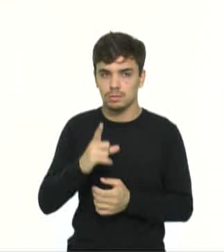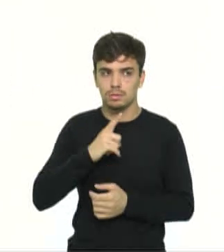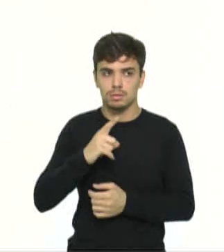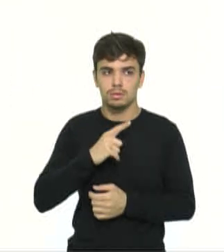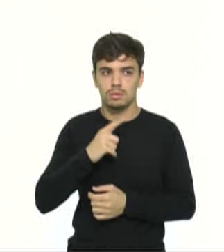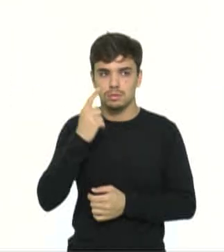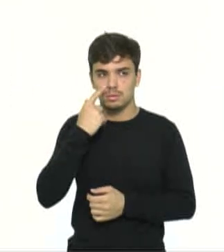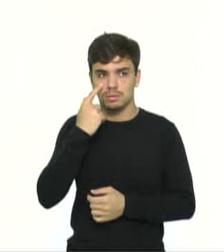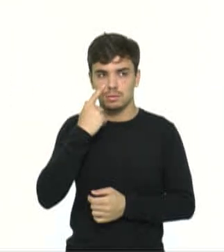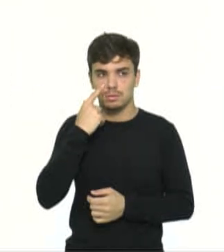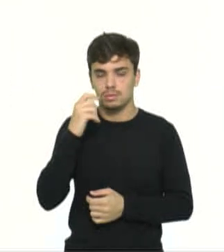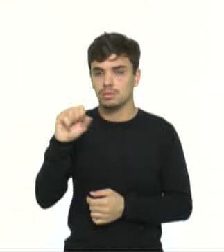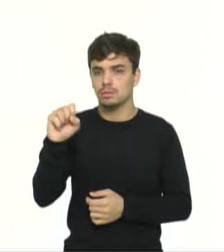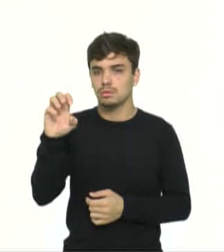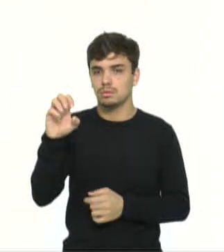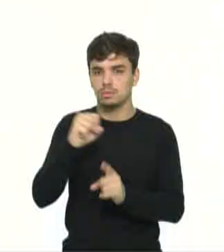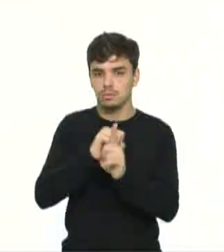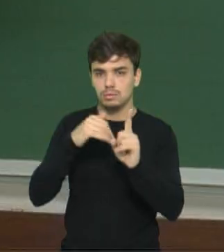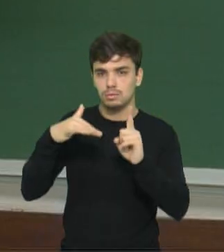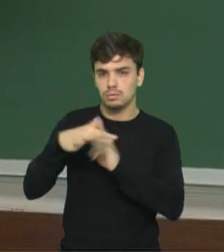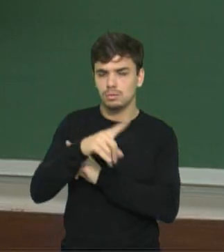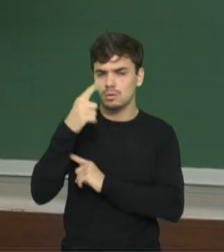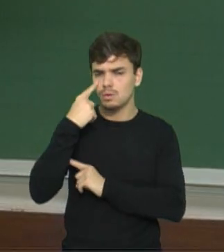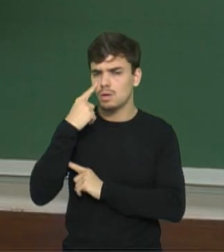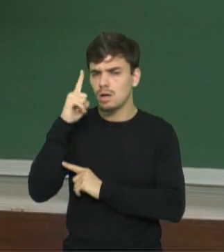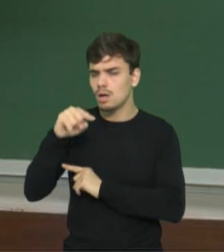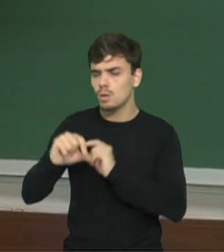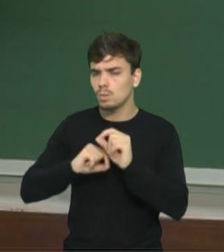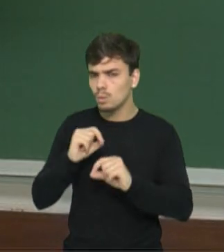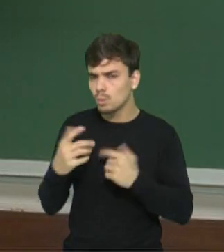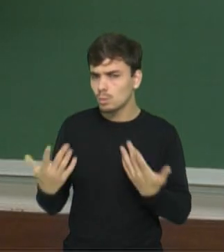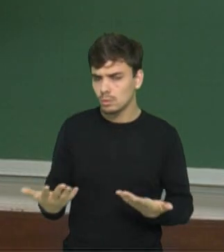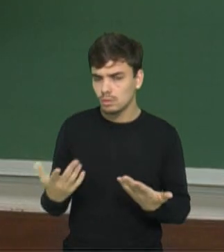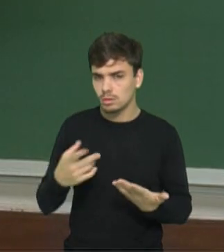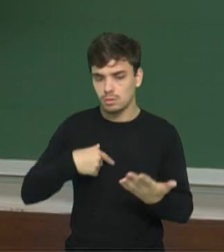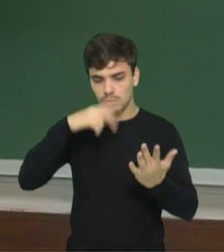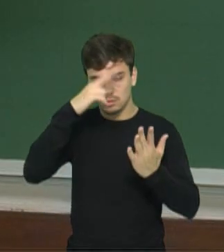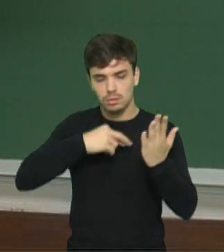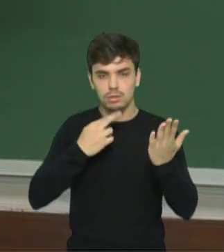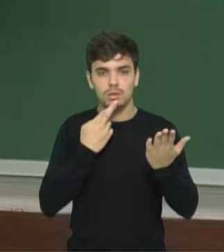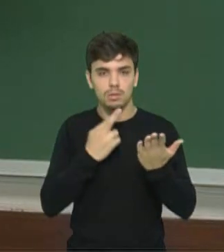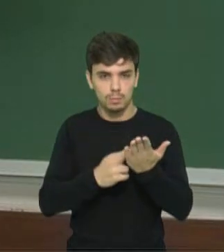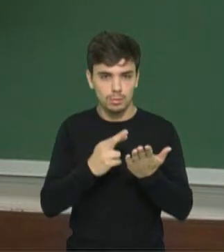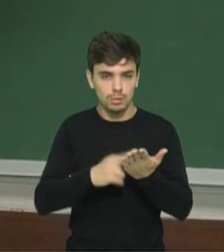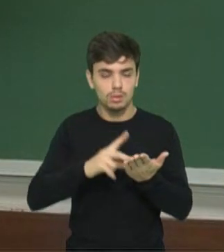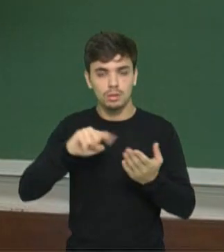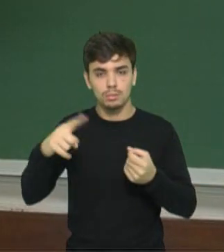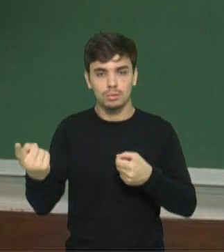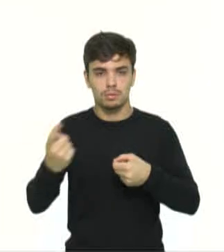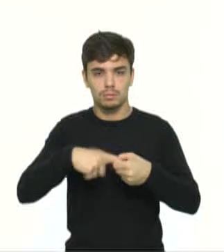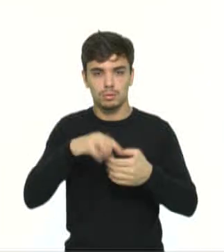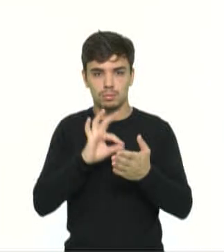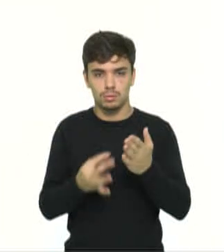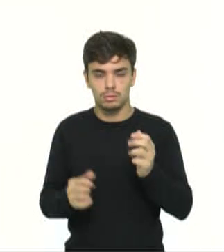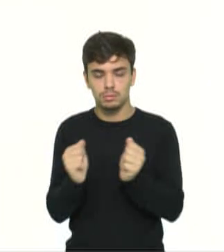disciplinar, a sociedade foi de... Vou deixar um tempo, analisem as respostas e a gente volta com a correção.